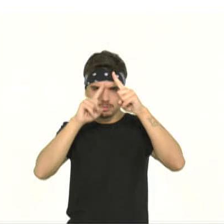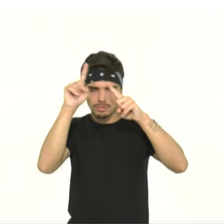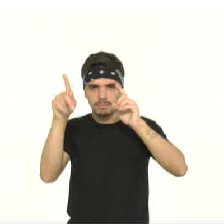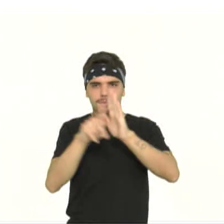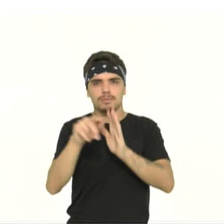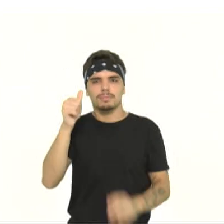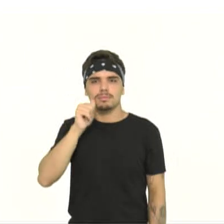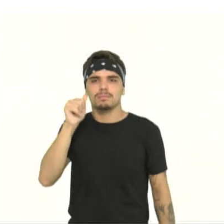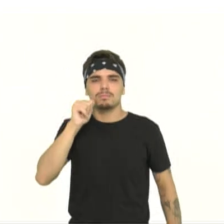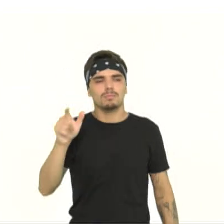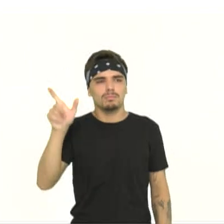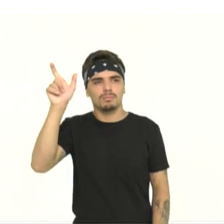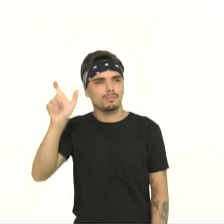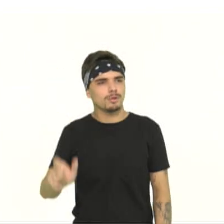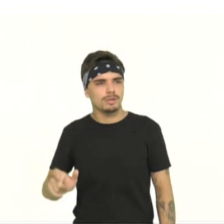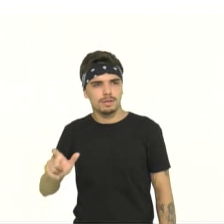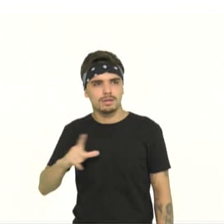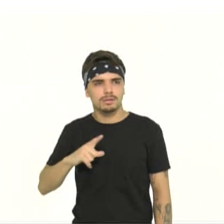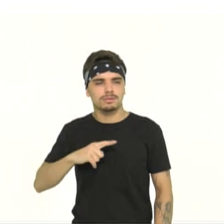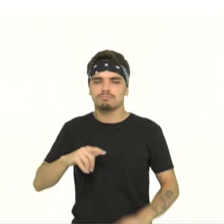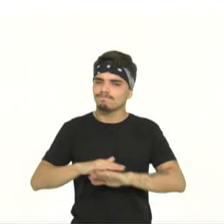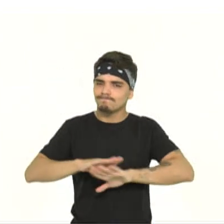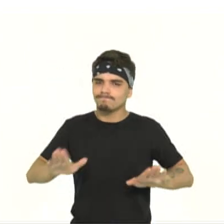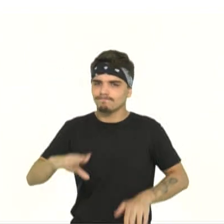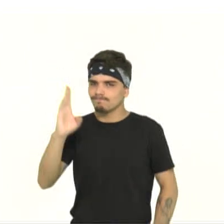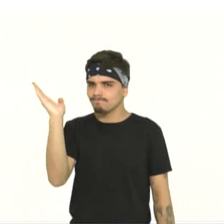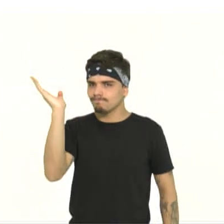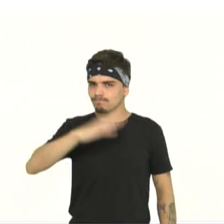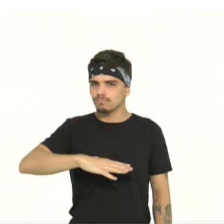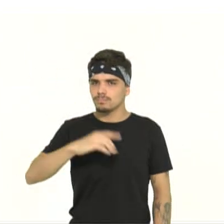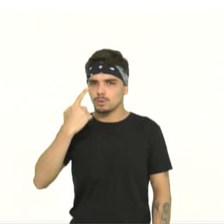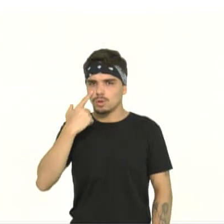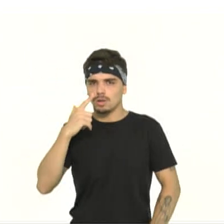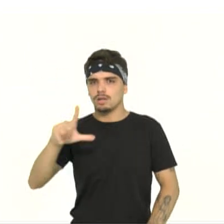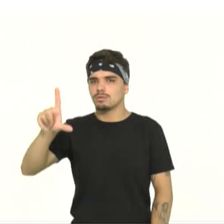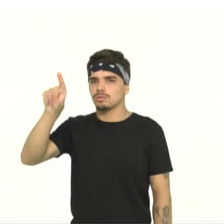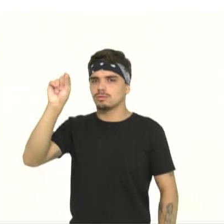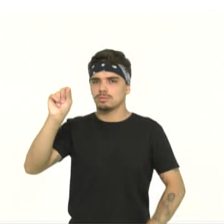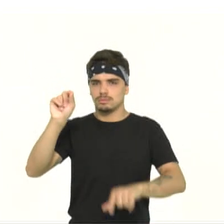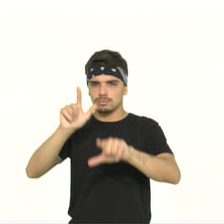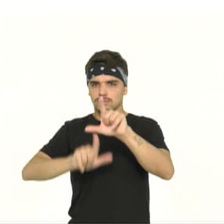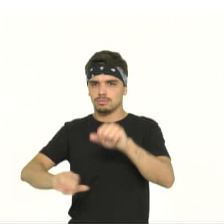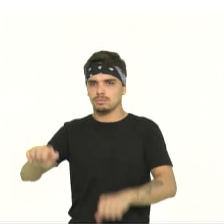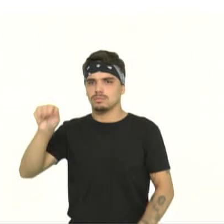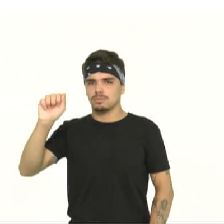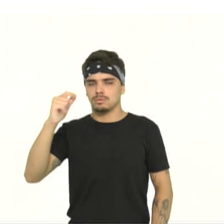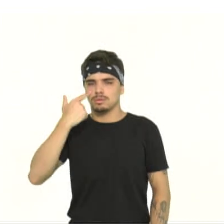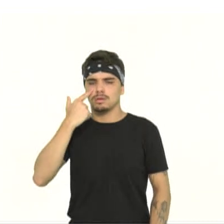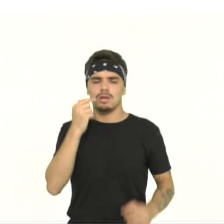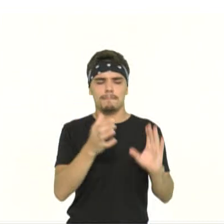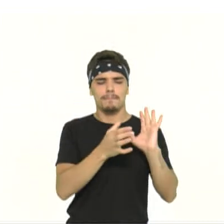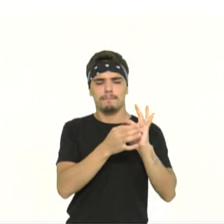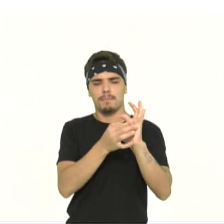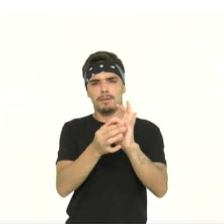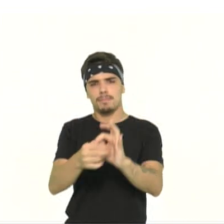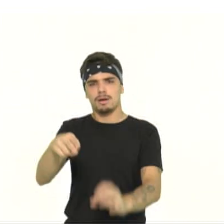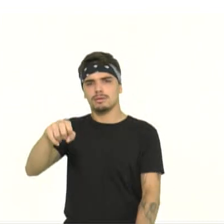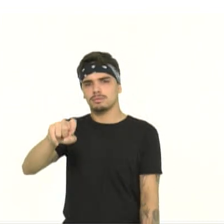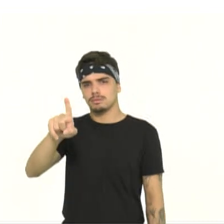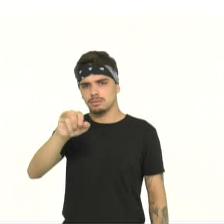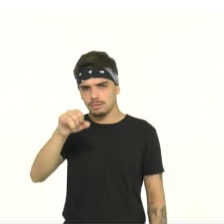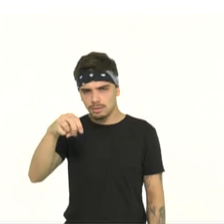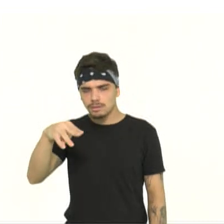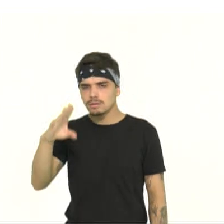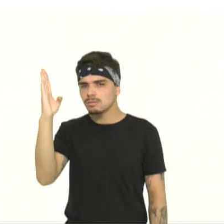de Hannah Arendt, de banalidade do mal. Alternativa A. No contexto do nazismo, o mal é identificado